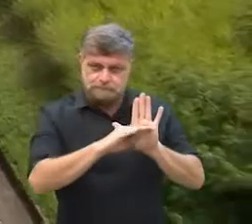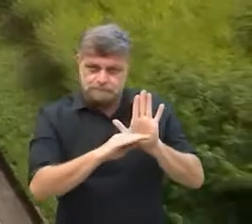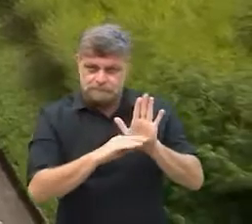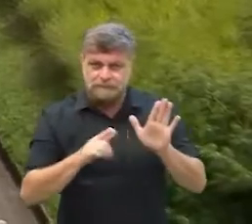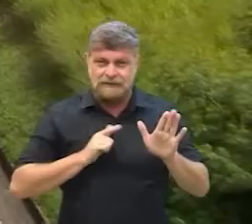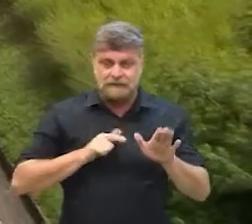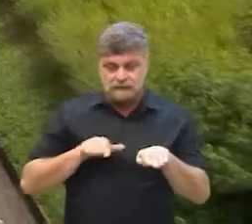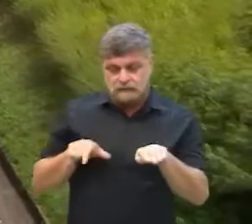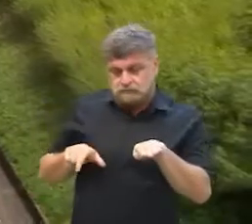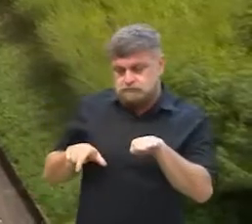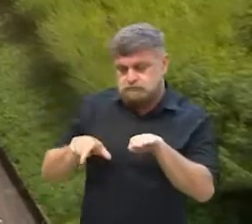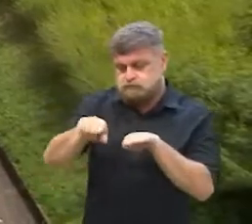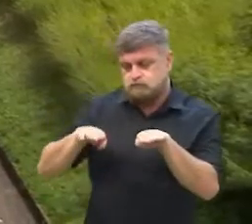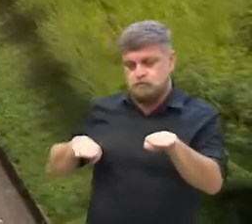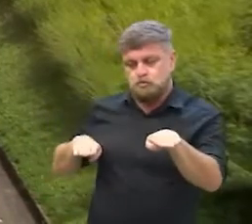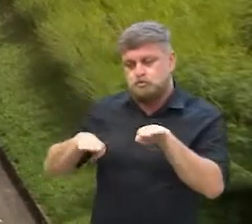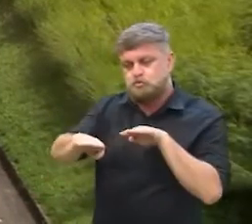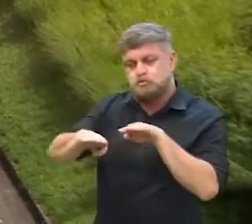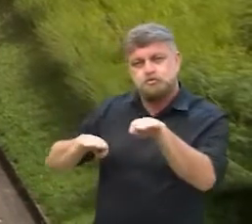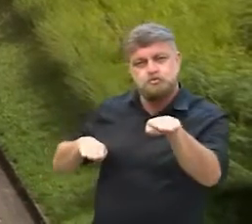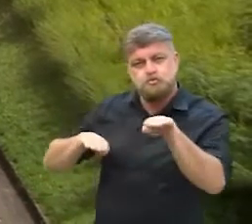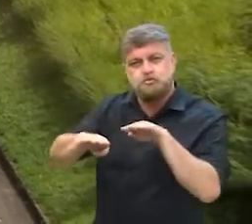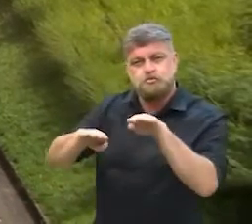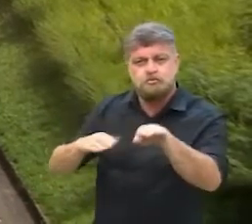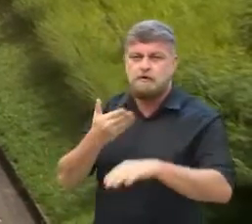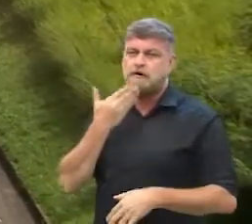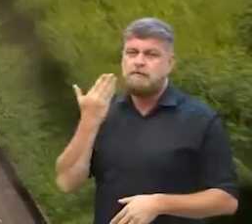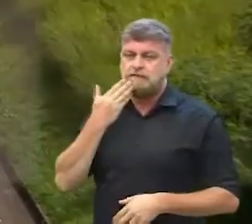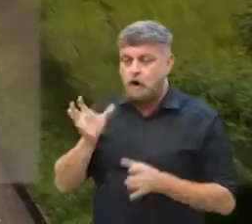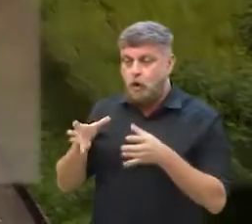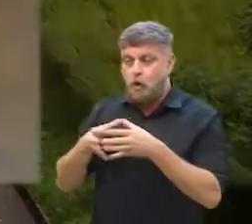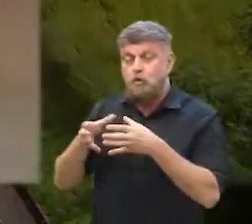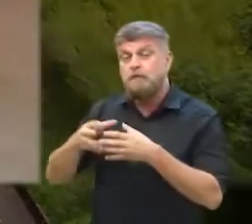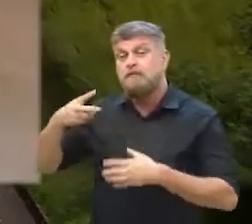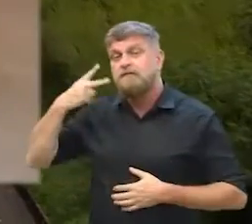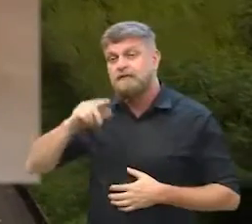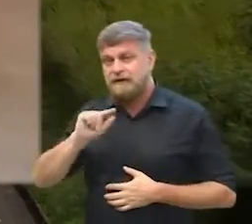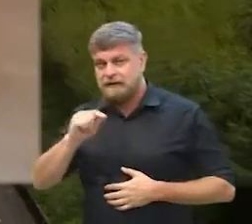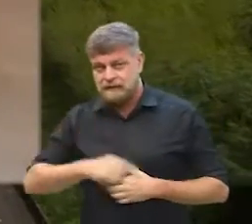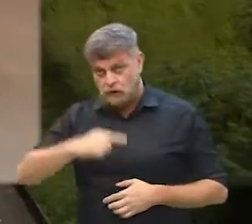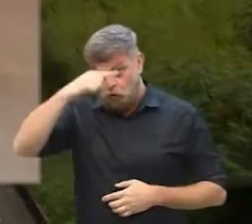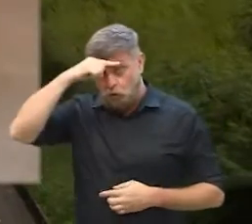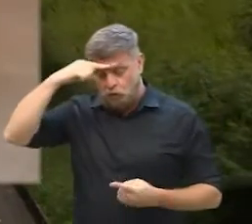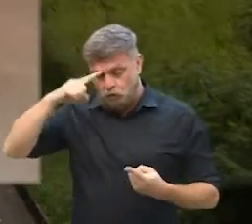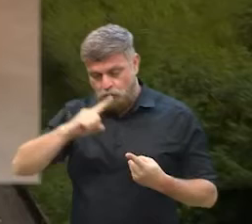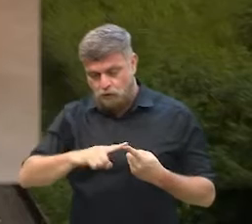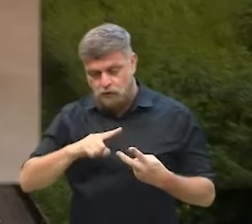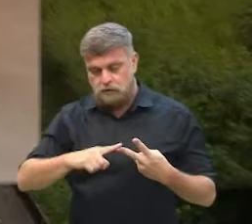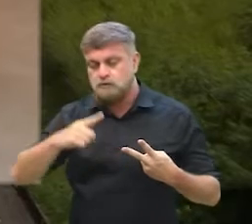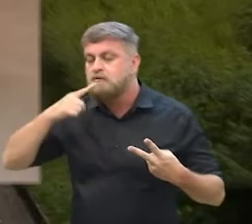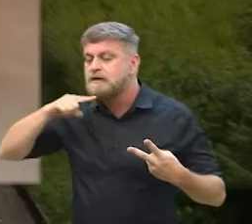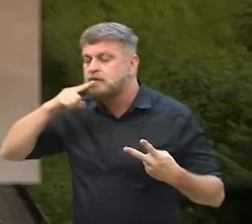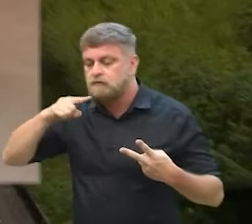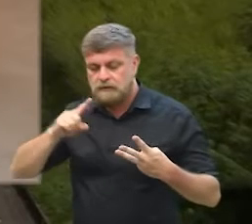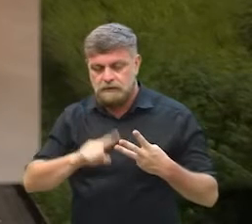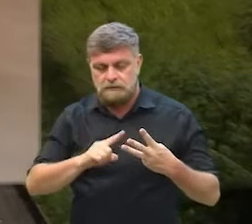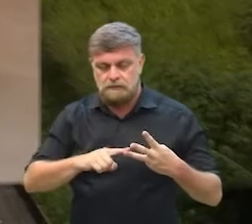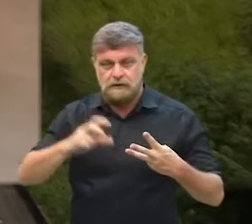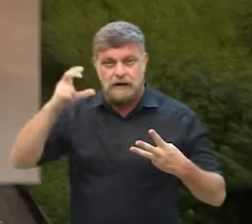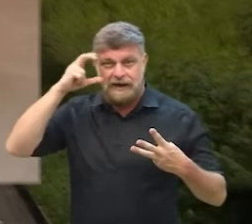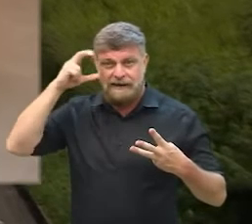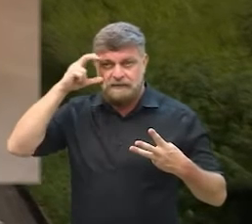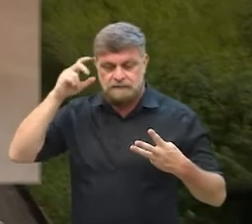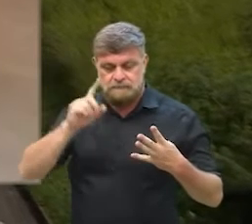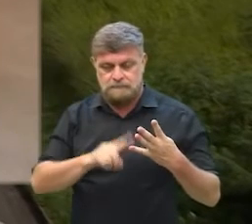de vias marginais da rodovia. A comissão é formada pelos vereadores Otto Alejandro, Eduardo Magoga,